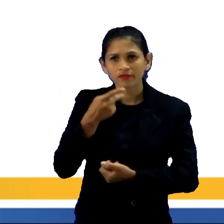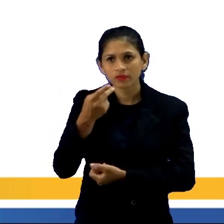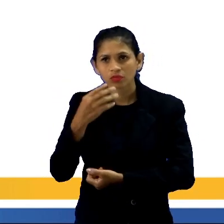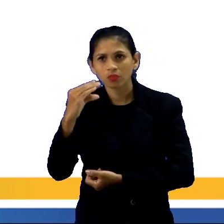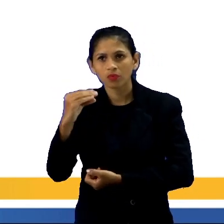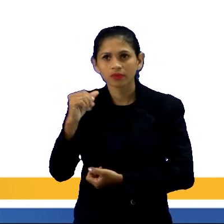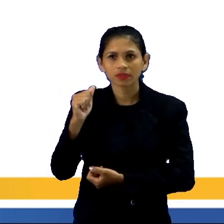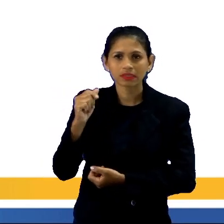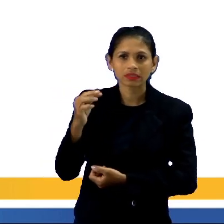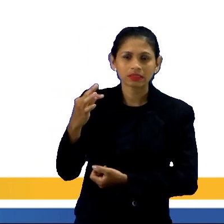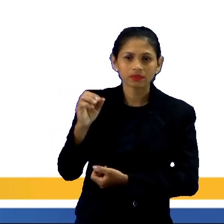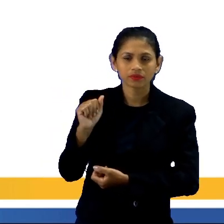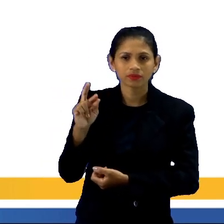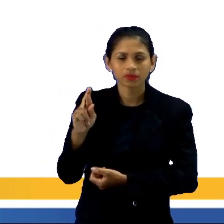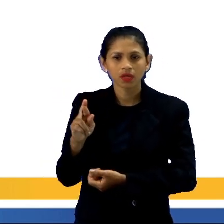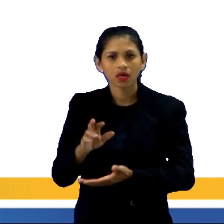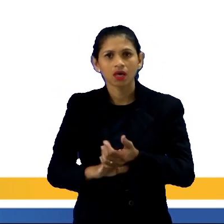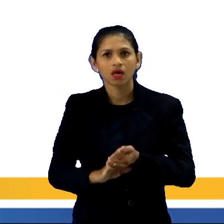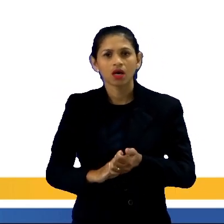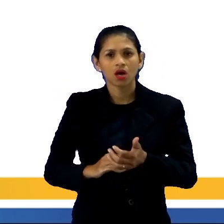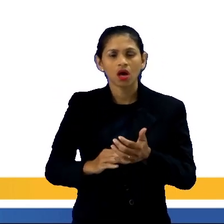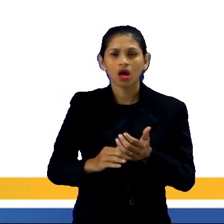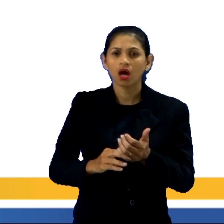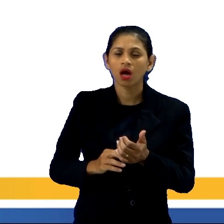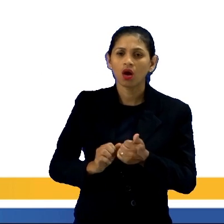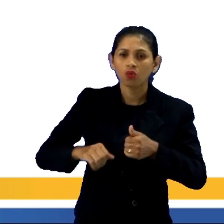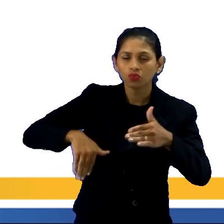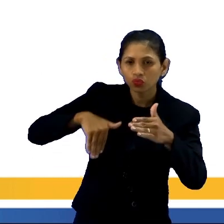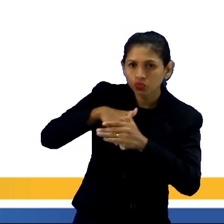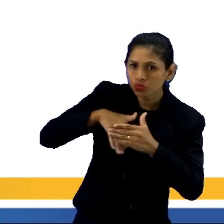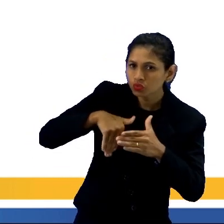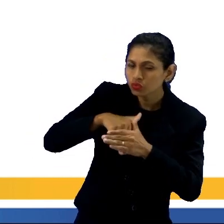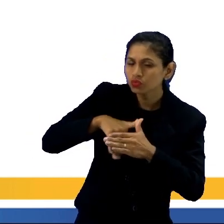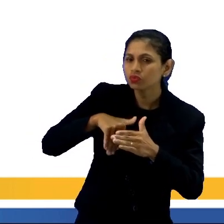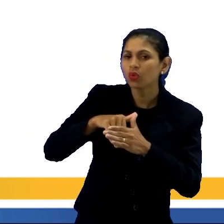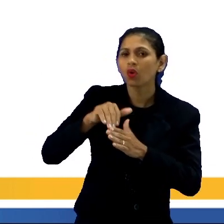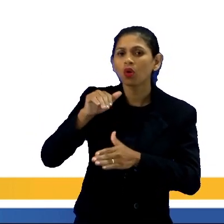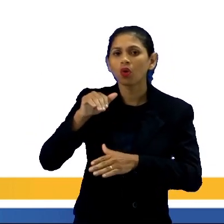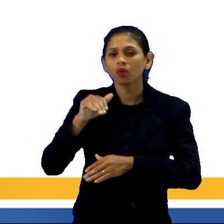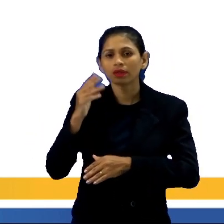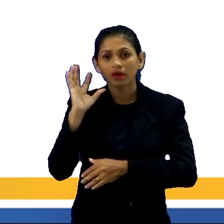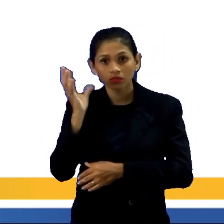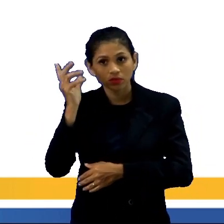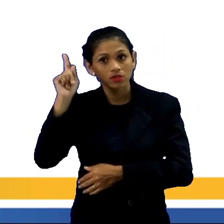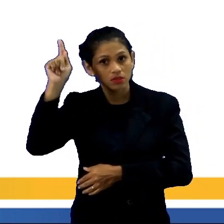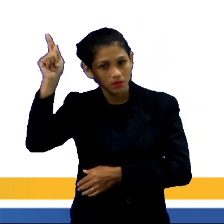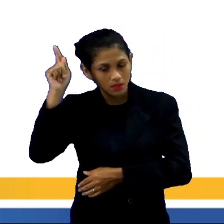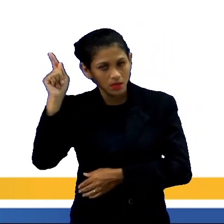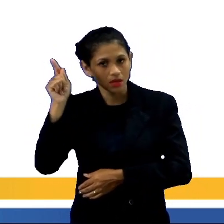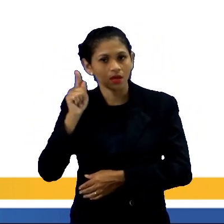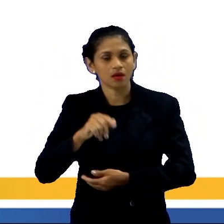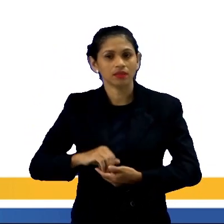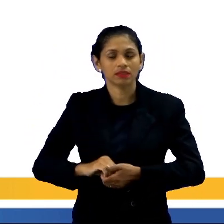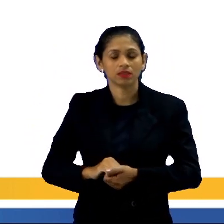os jogos que foram sediados nessa nação e como funciona a questão da